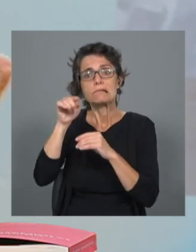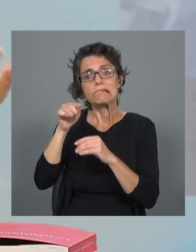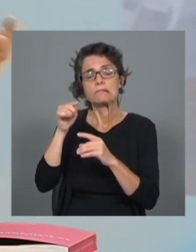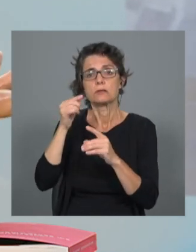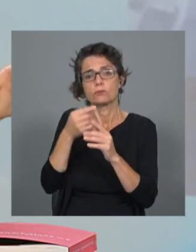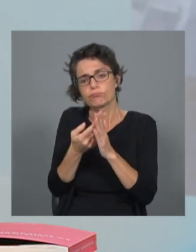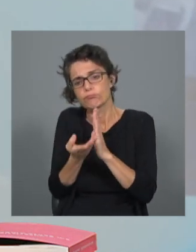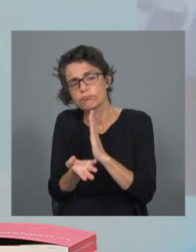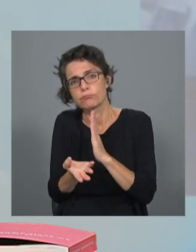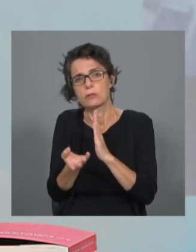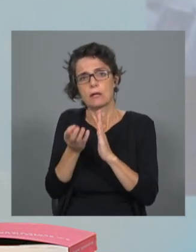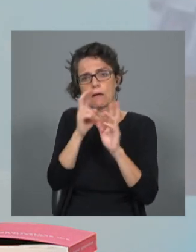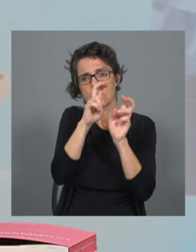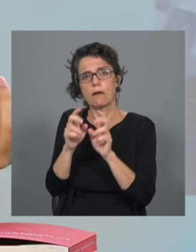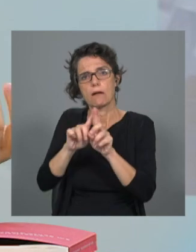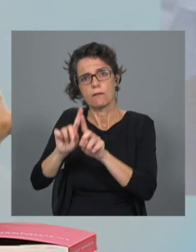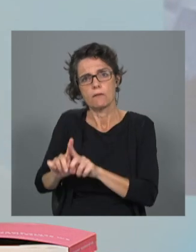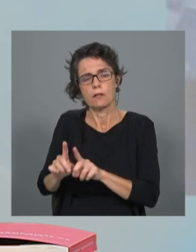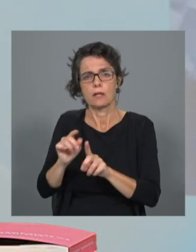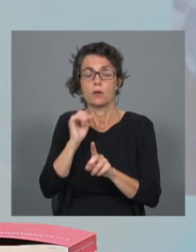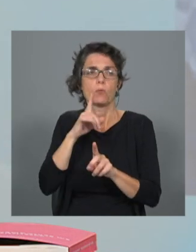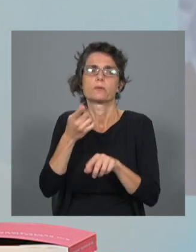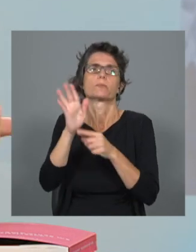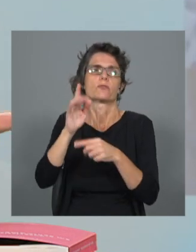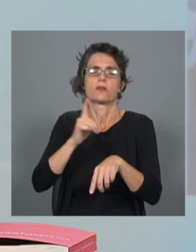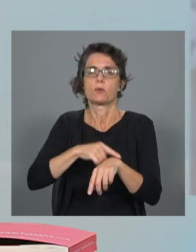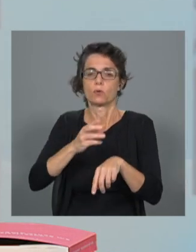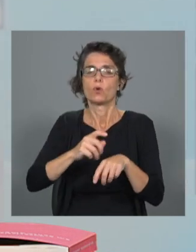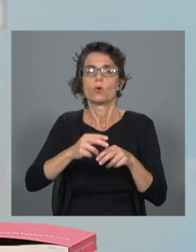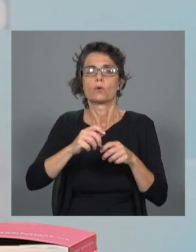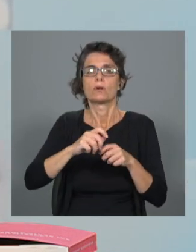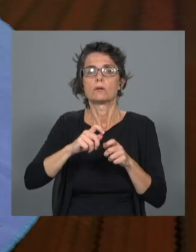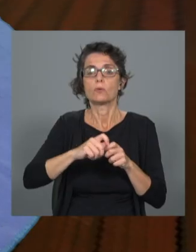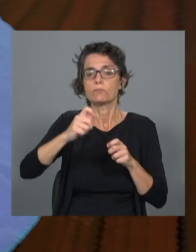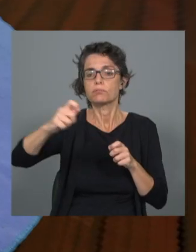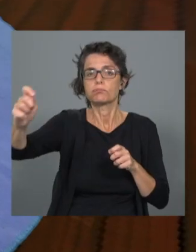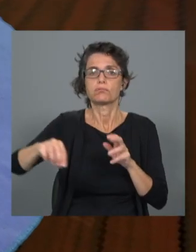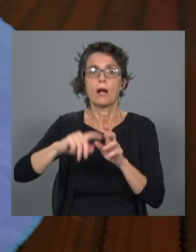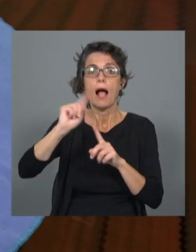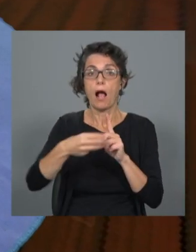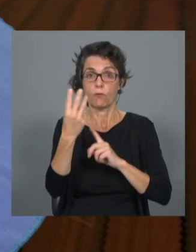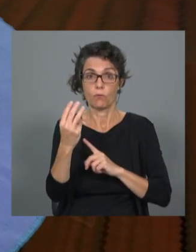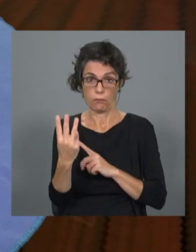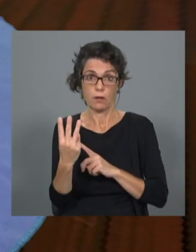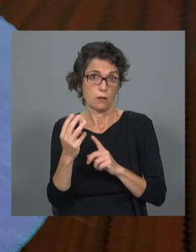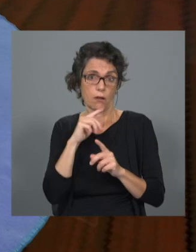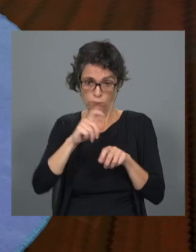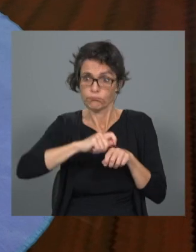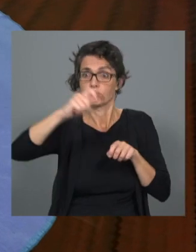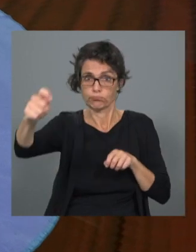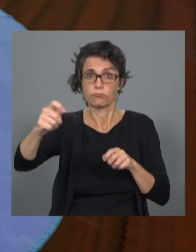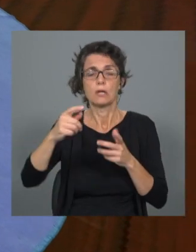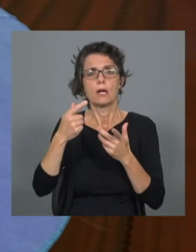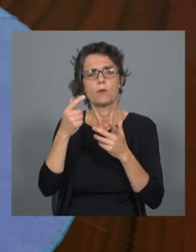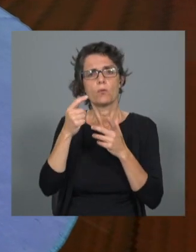vários aspectos, digamos assim. Pode ser uma formação longa, pode ser um triênio, uma iniciação bíblica e teológica, em que olhamos